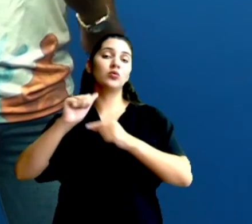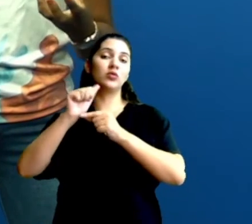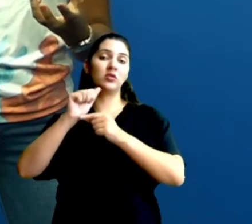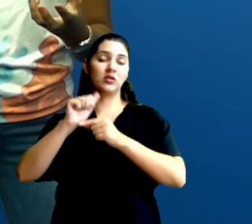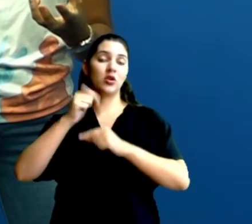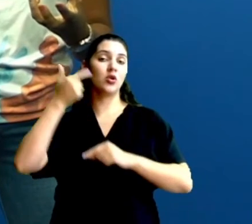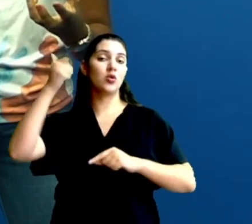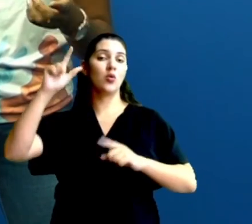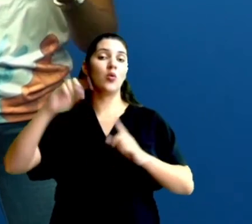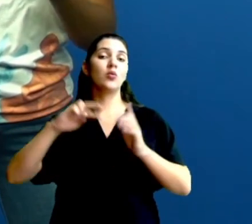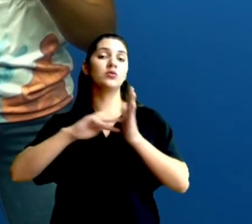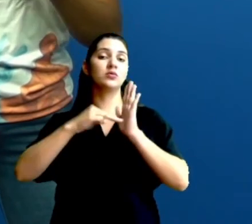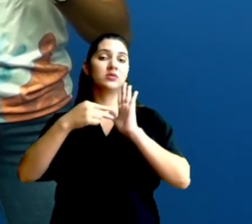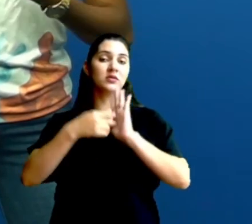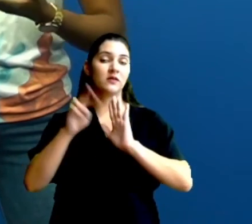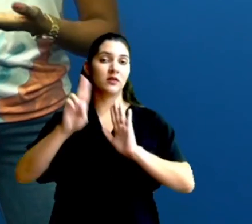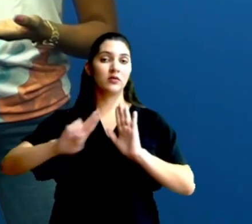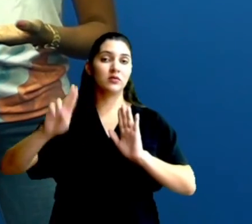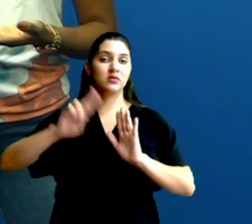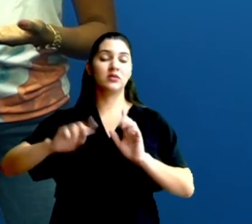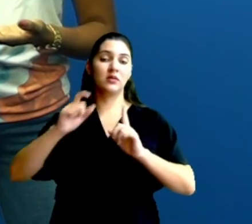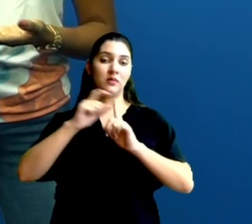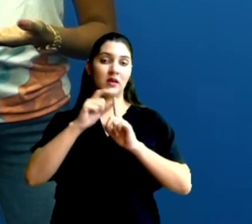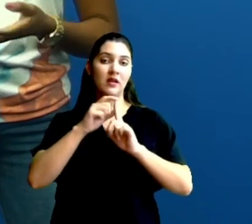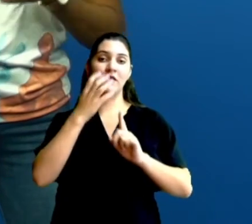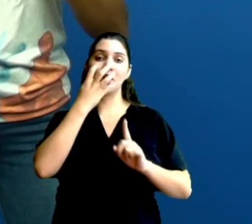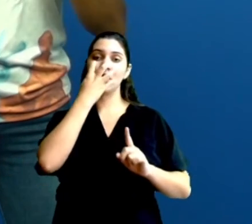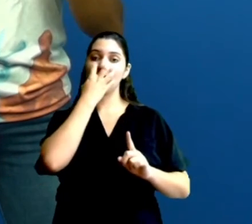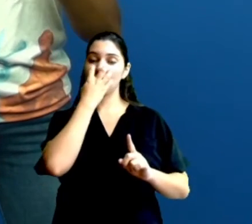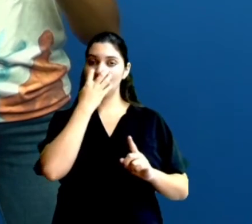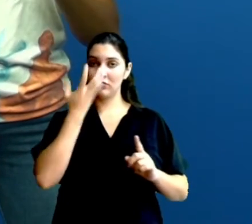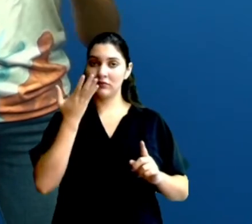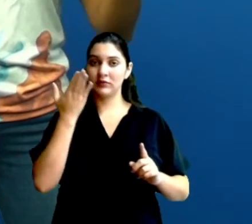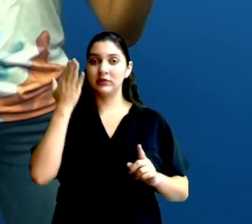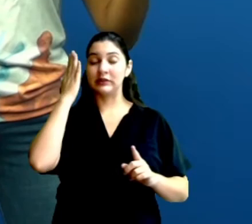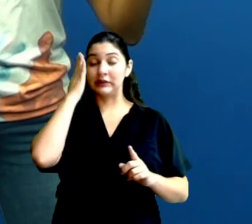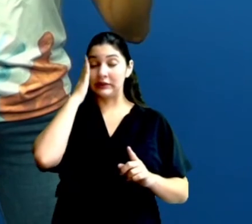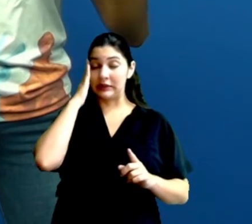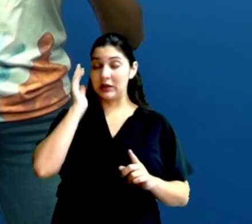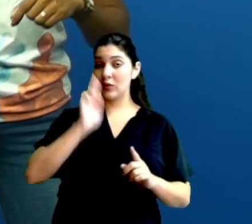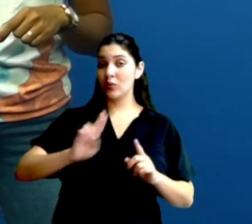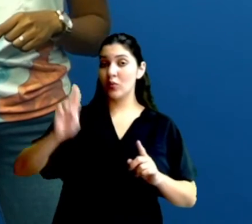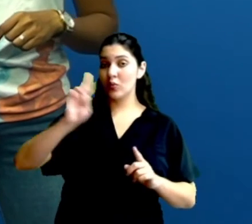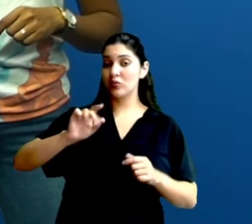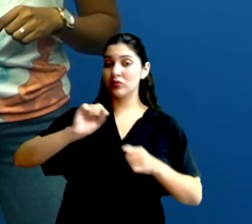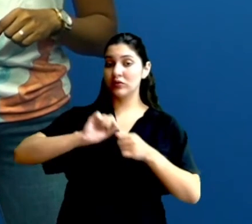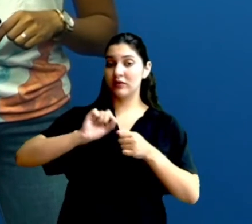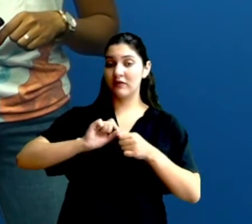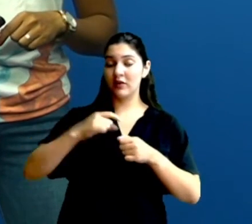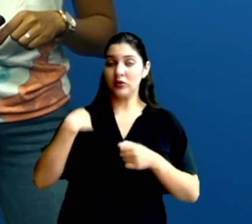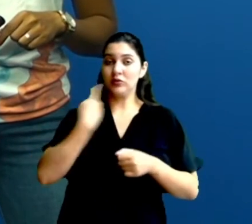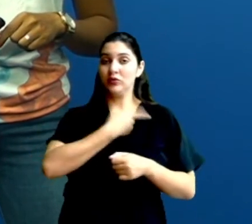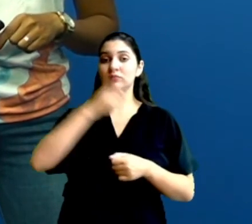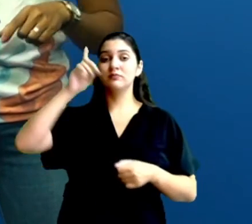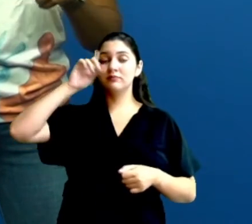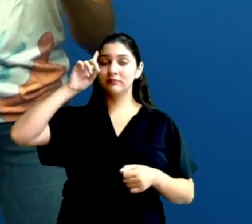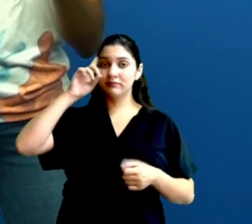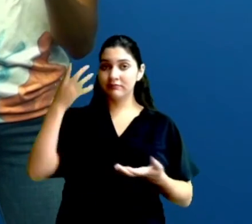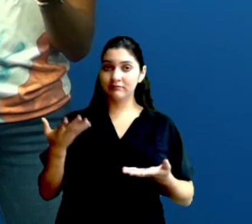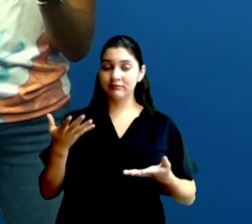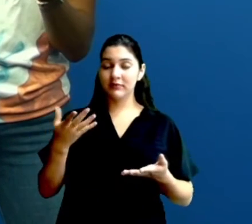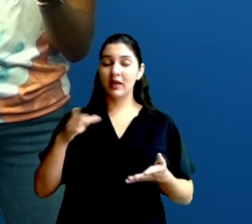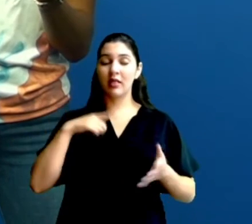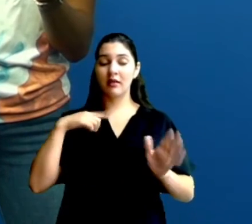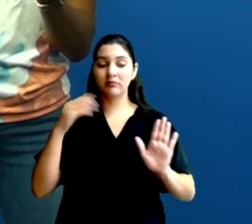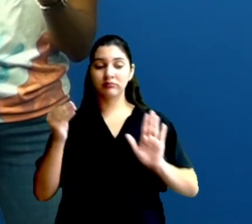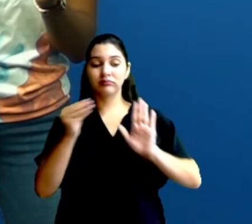outro significado, usando a palavra cachorro. Então, entenderam aí esse uso que a gente faz no nosso dia a dia, que é colocar